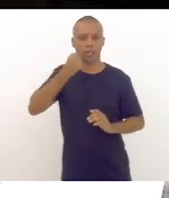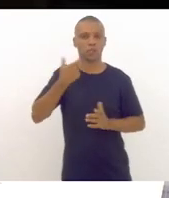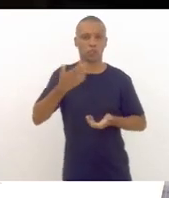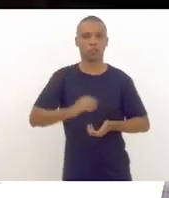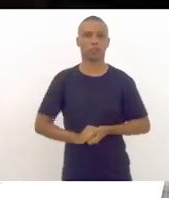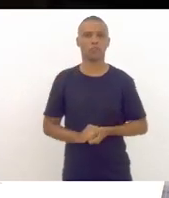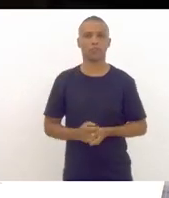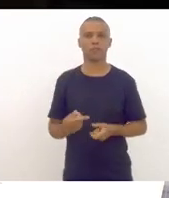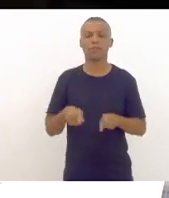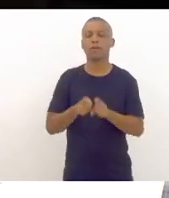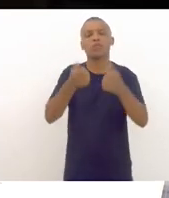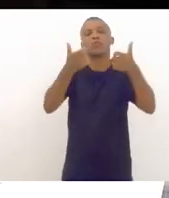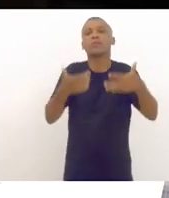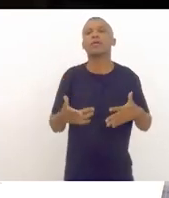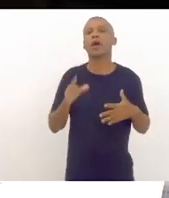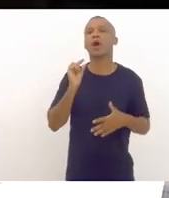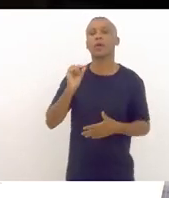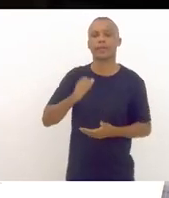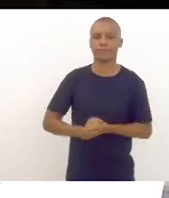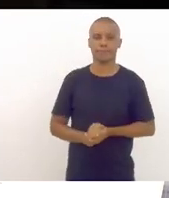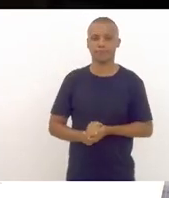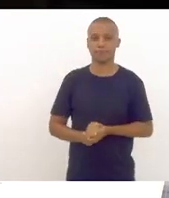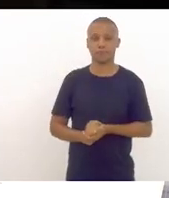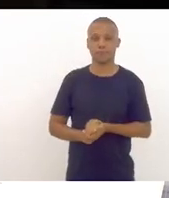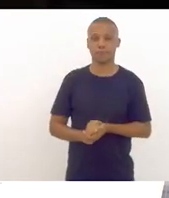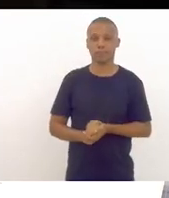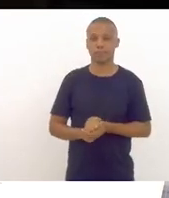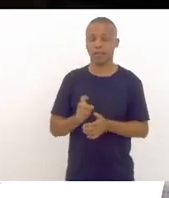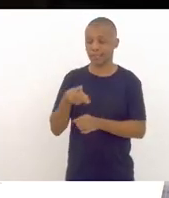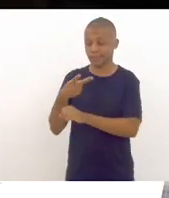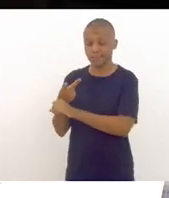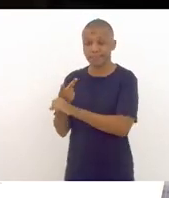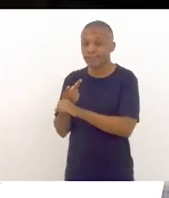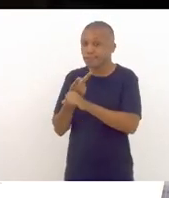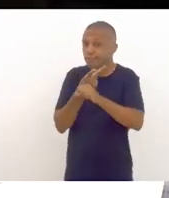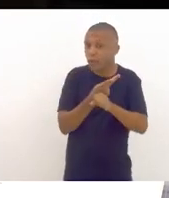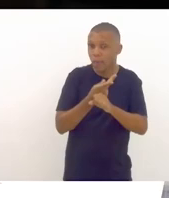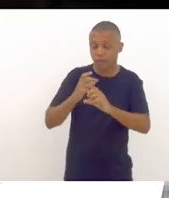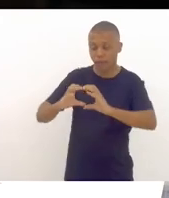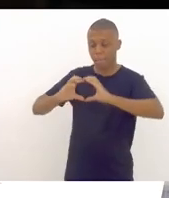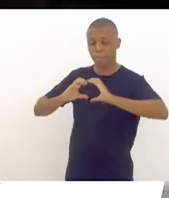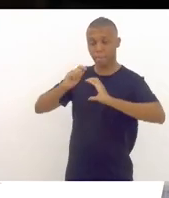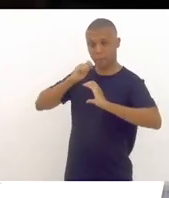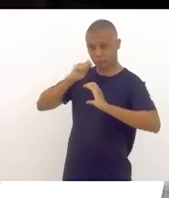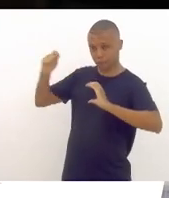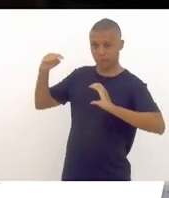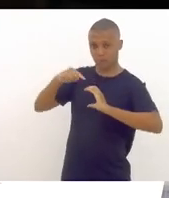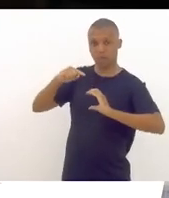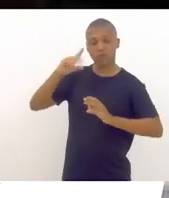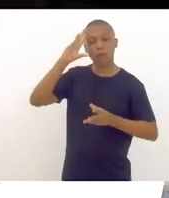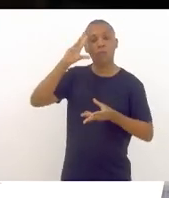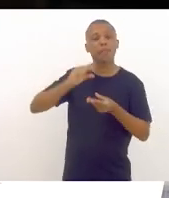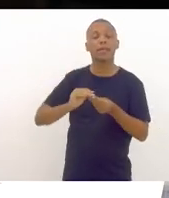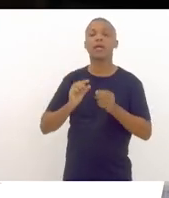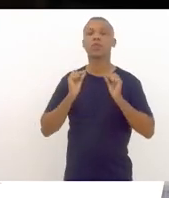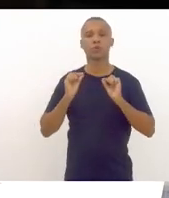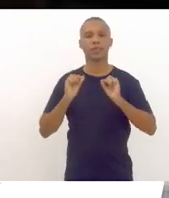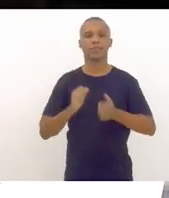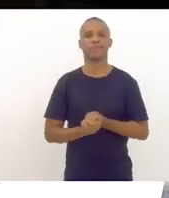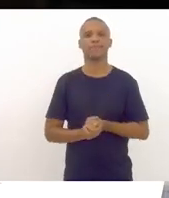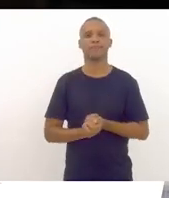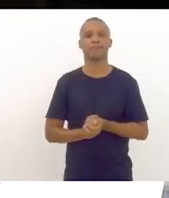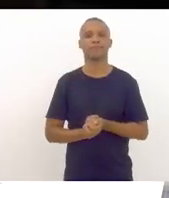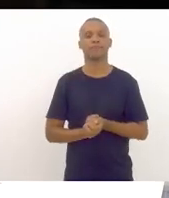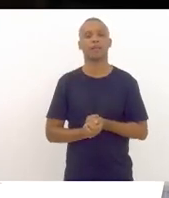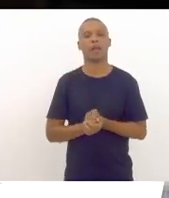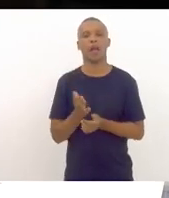deputado Renato Zacca, que essa iniciativa, eu acho que, entendo que engrandece essa